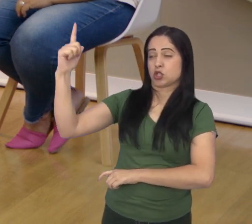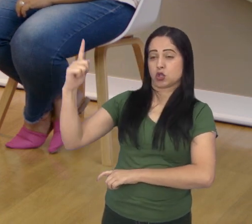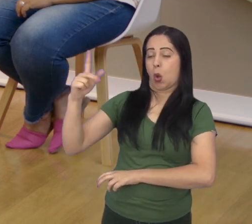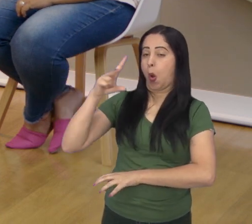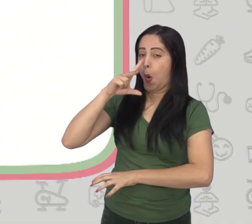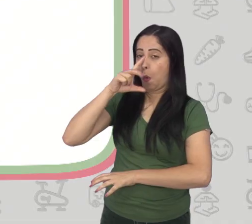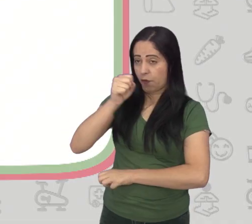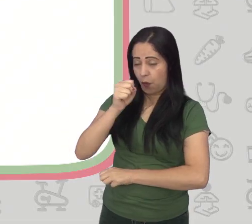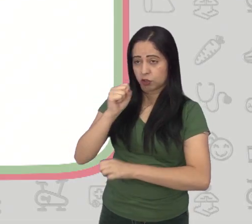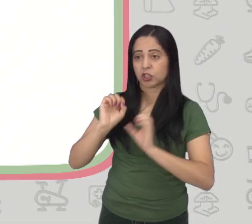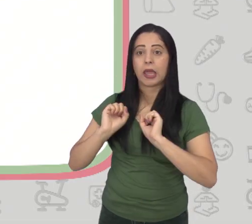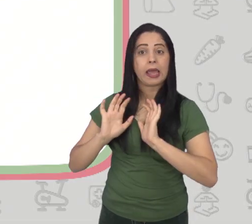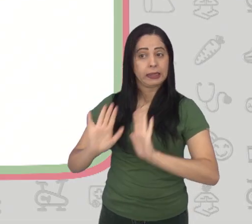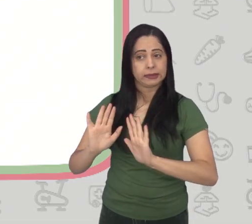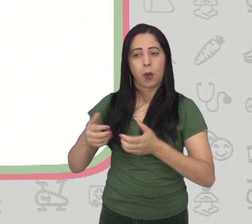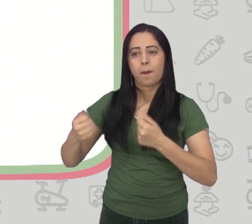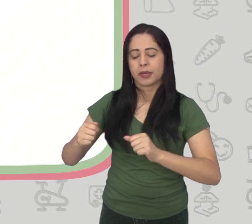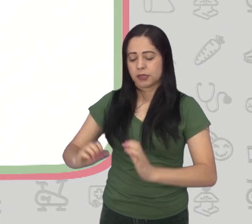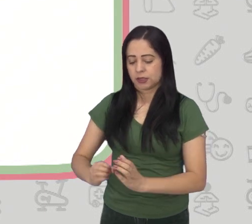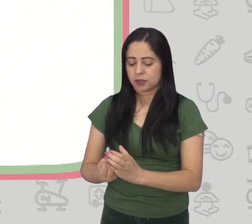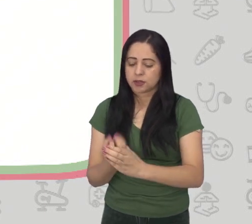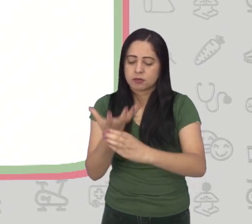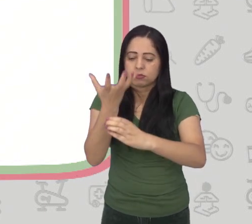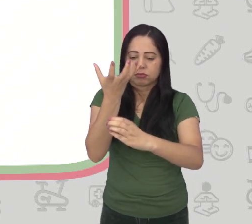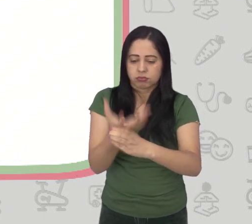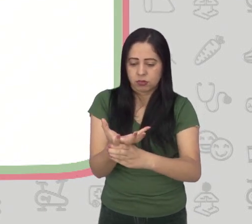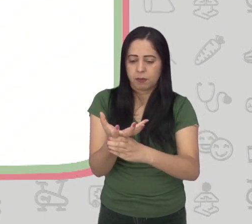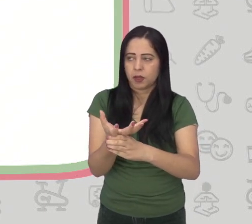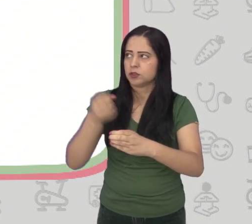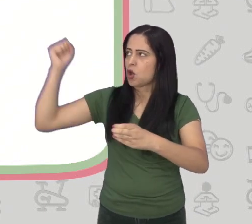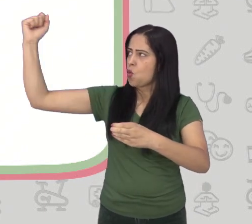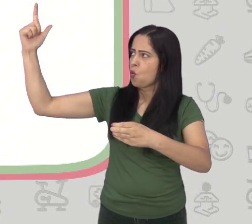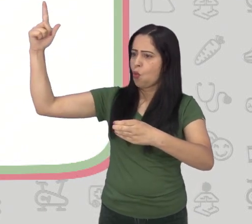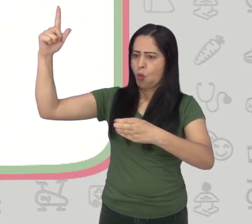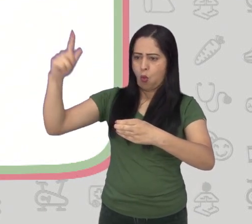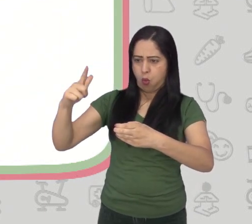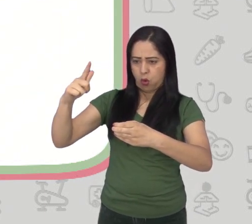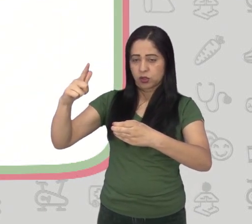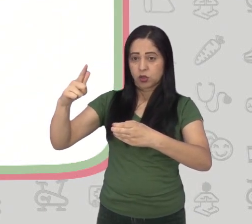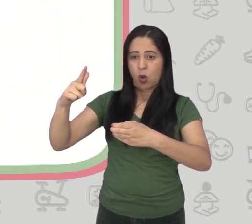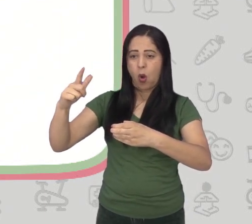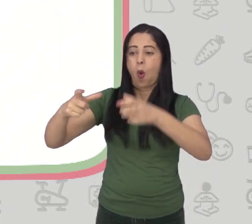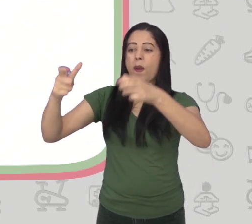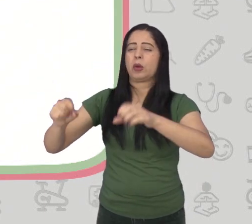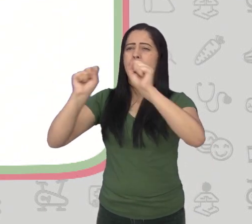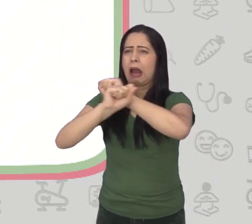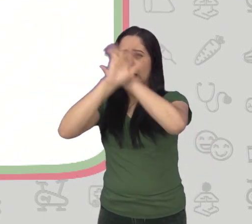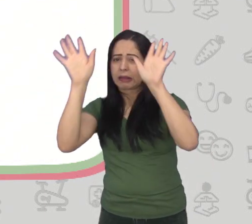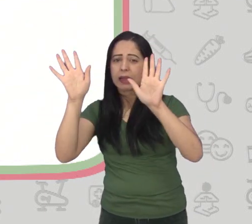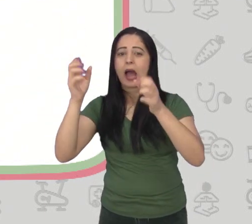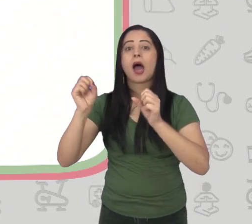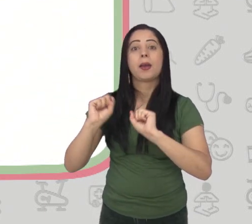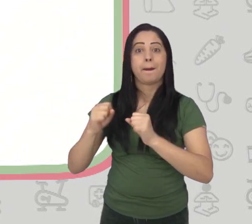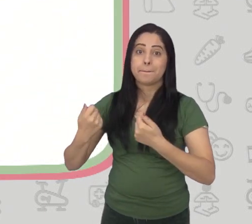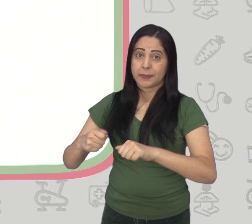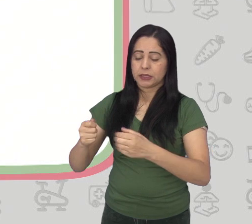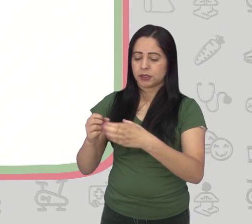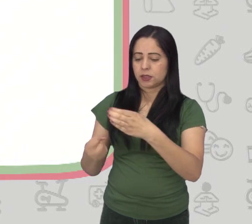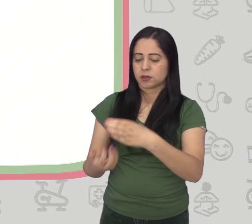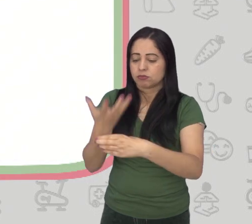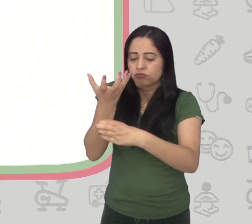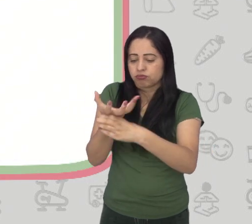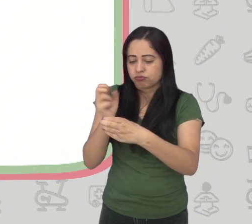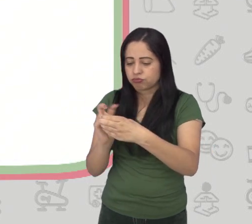dar condições para que ela tenha realmente esse florescimento em abundância. Então a gente precisa caprichar no adubo, né, fazer